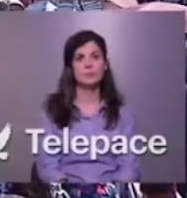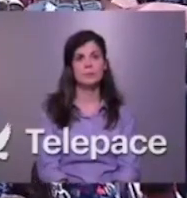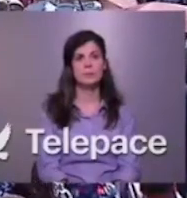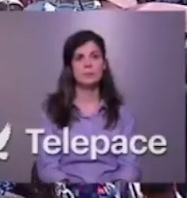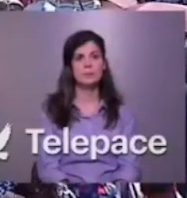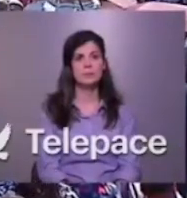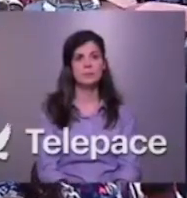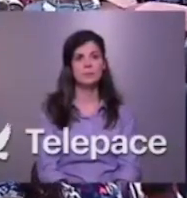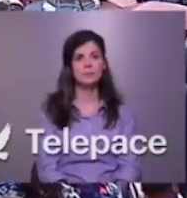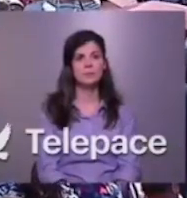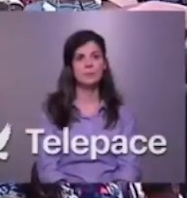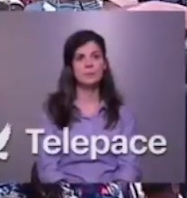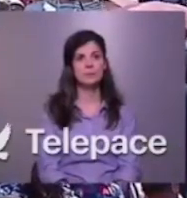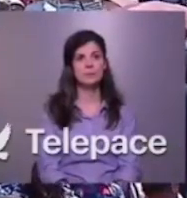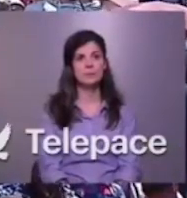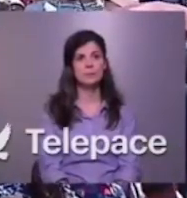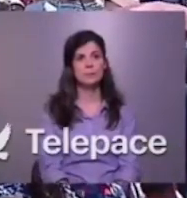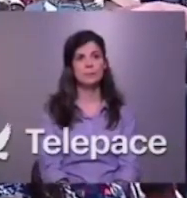eucaristica.